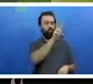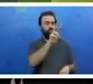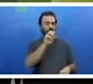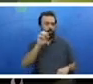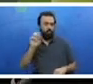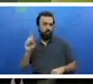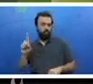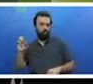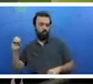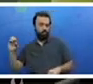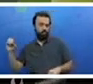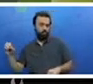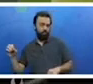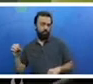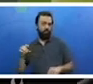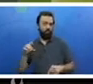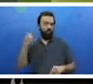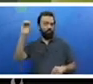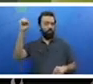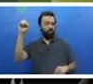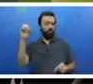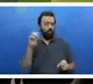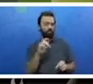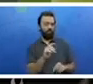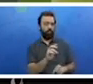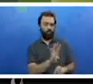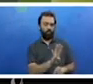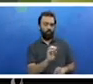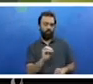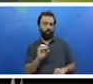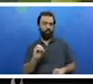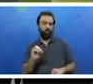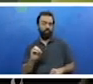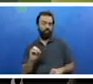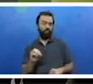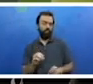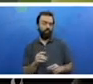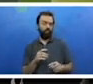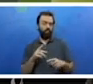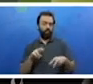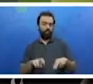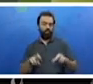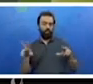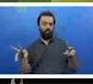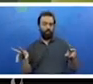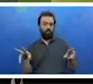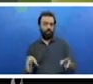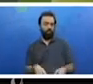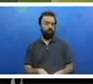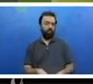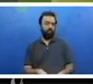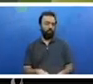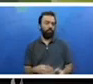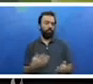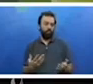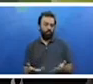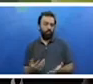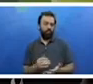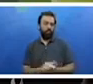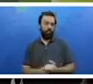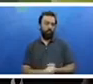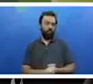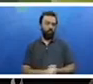vezes 8 vai dar 3.200. Tá. Então, nós